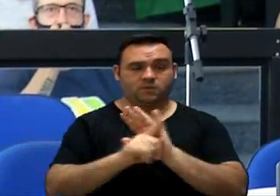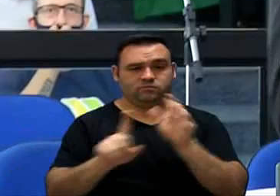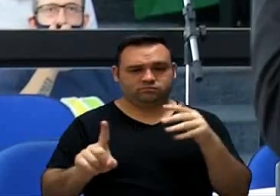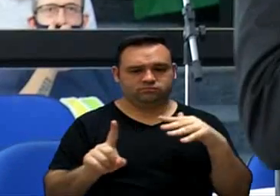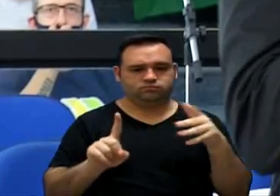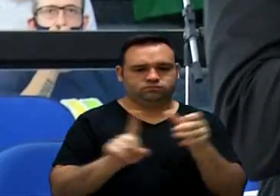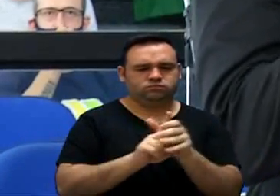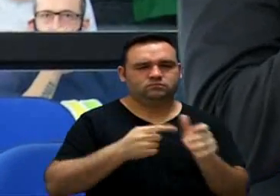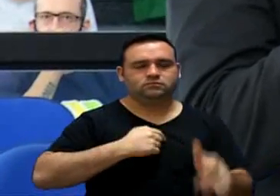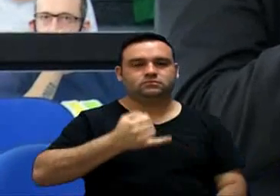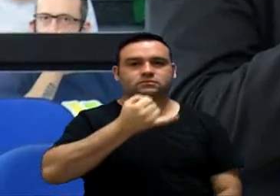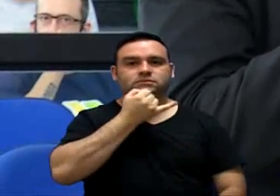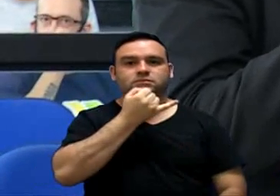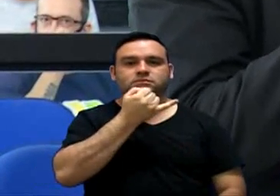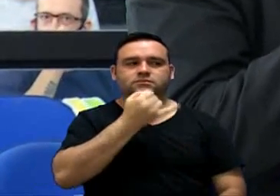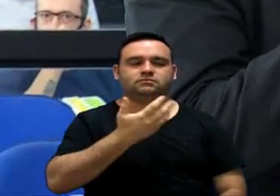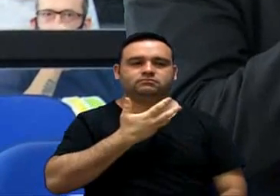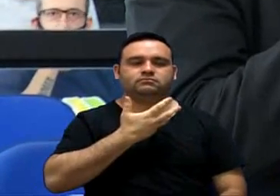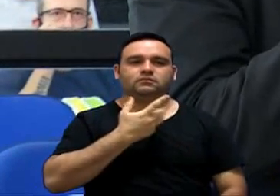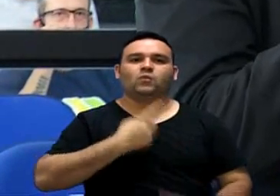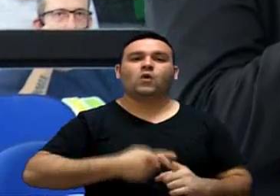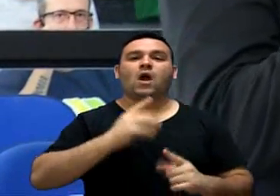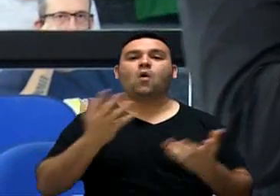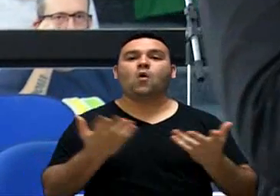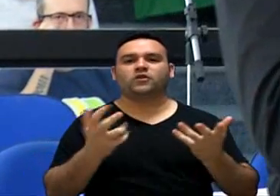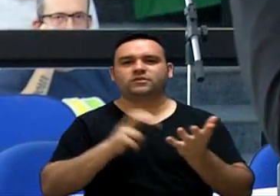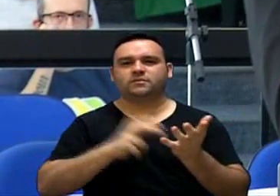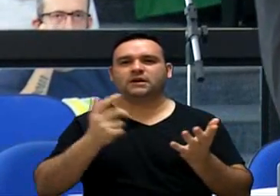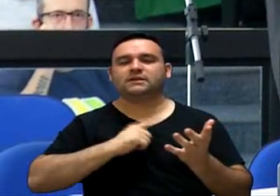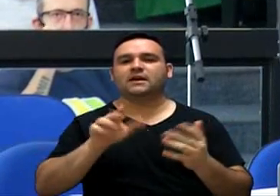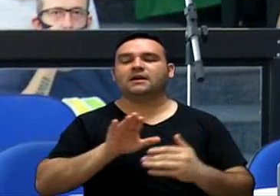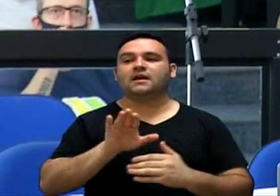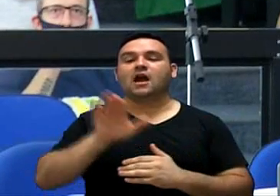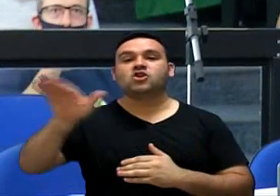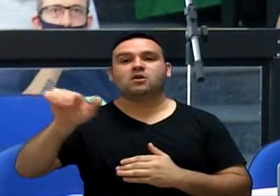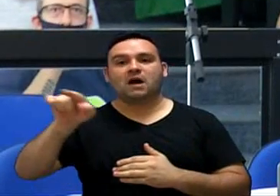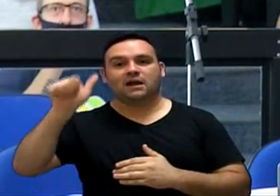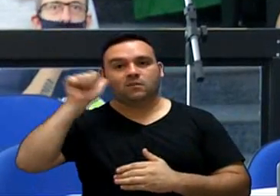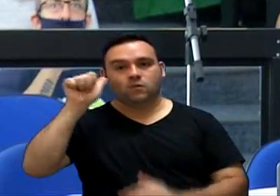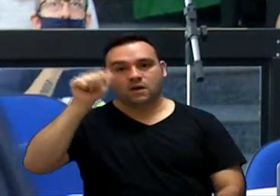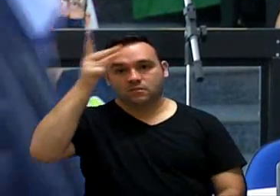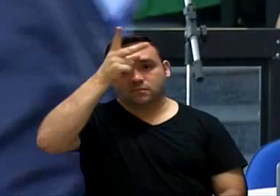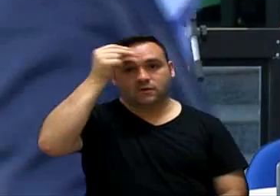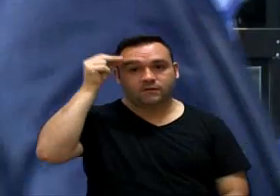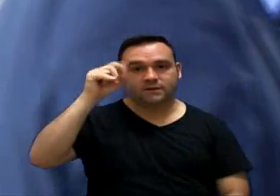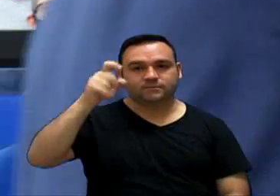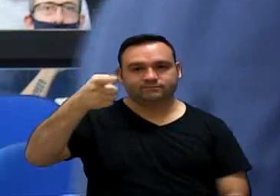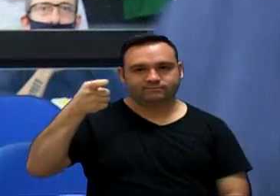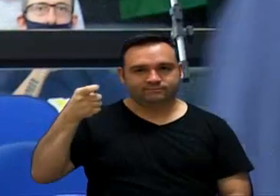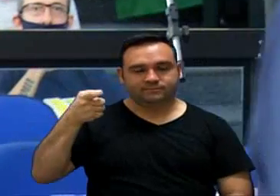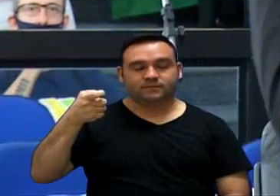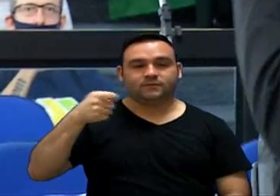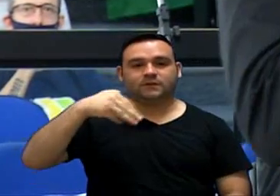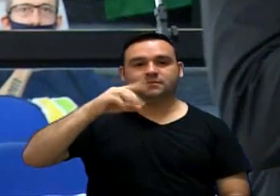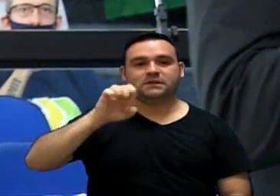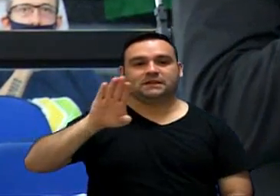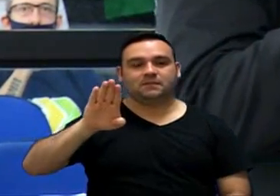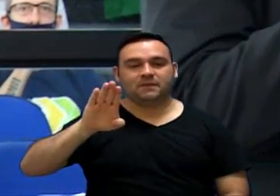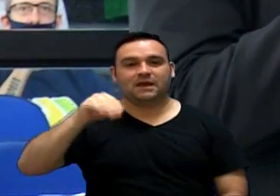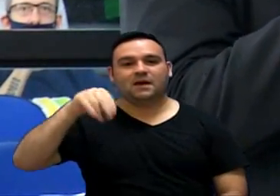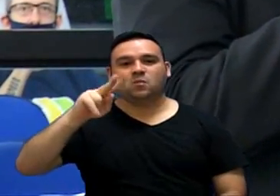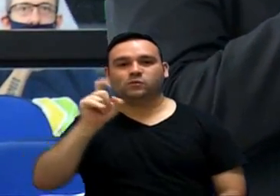eu me lamento pelo que foi feito hoje na abordagem com a ex-prefeita, que faz parte do MDB